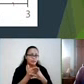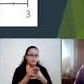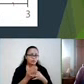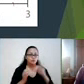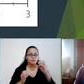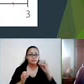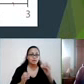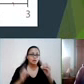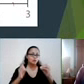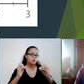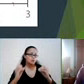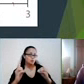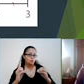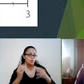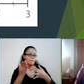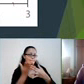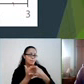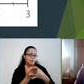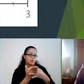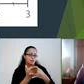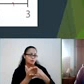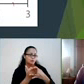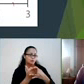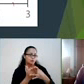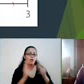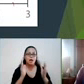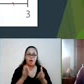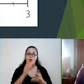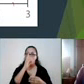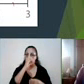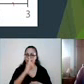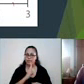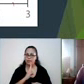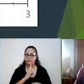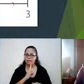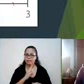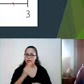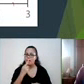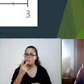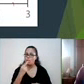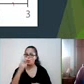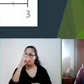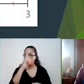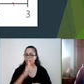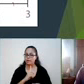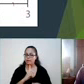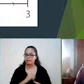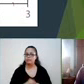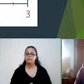0 e 1. No caso, vou fazer de amarelo. Tá aqui, ó.